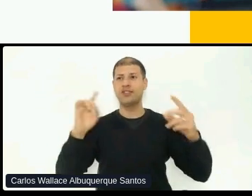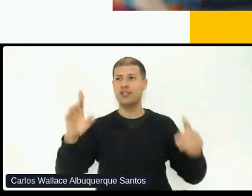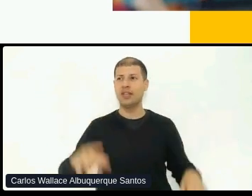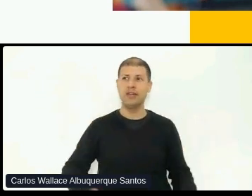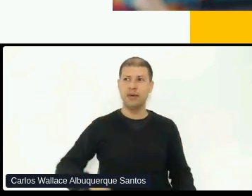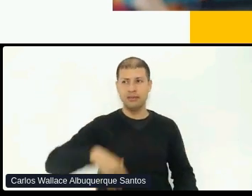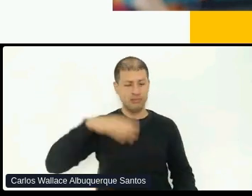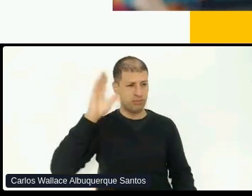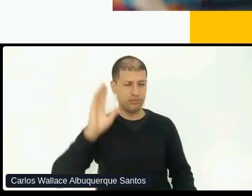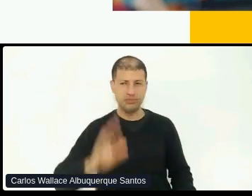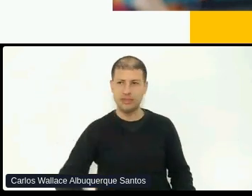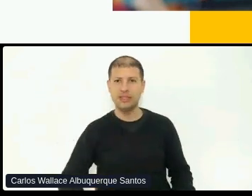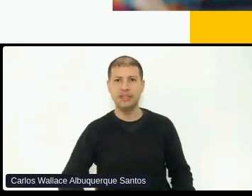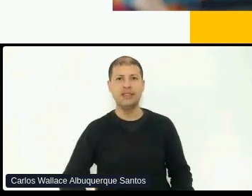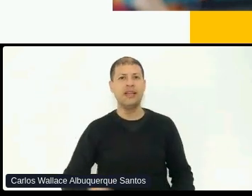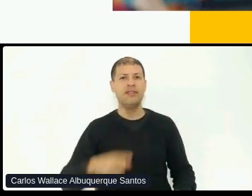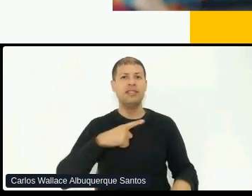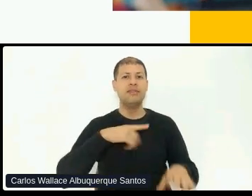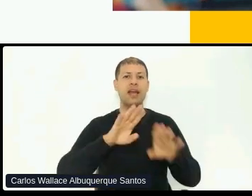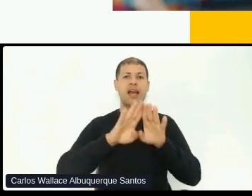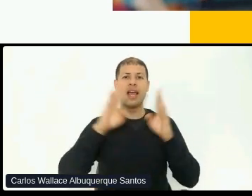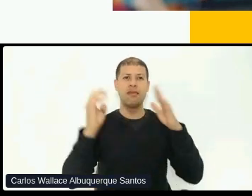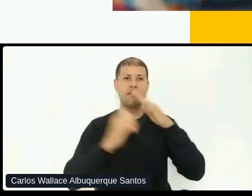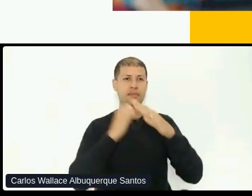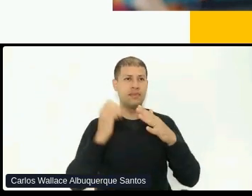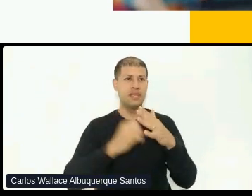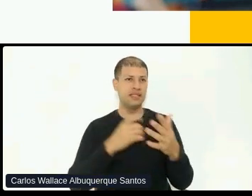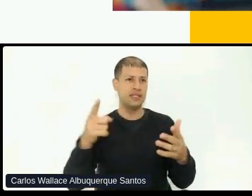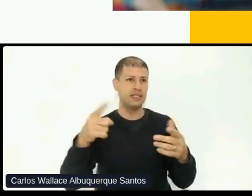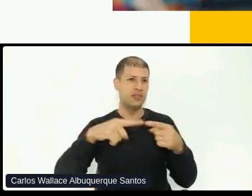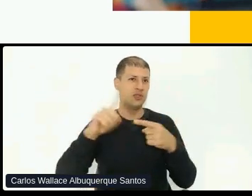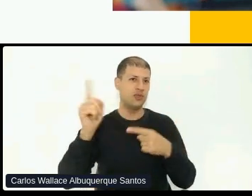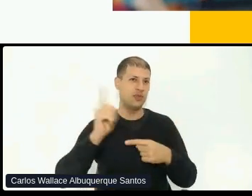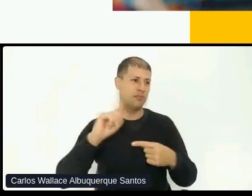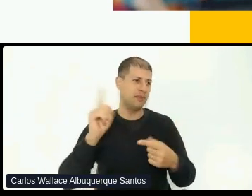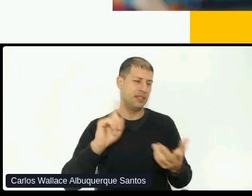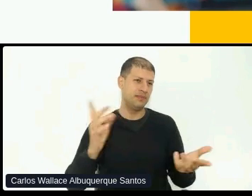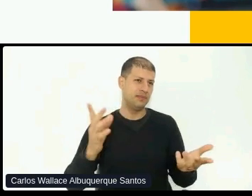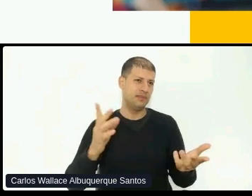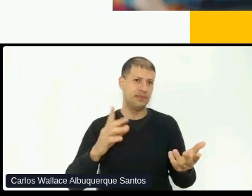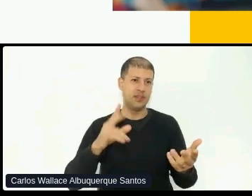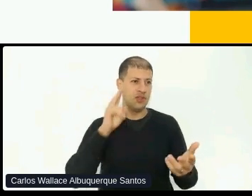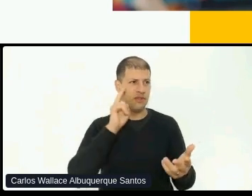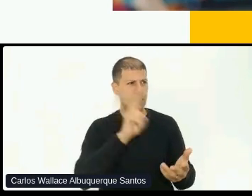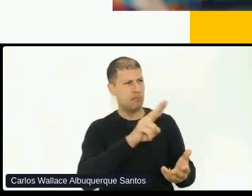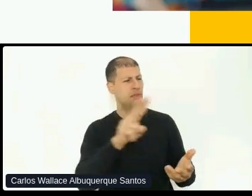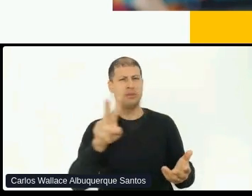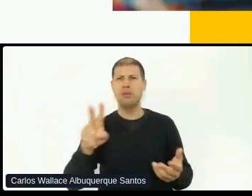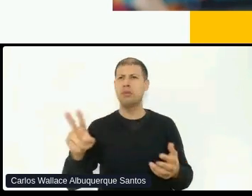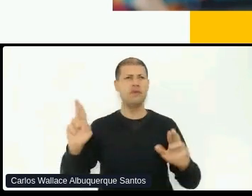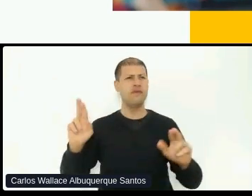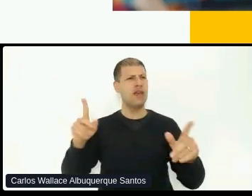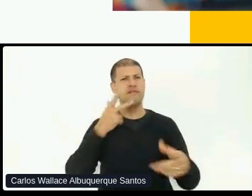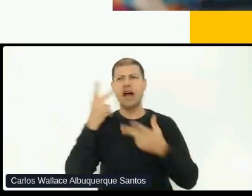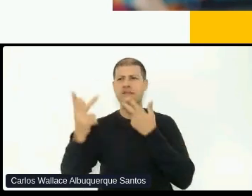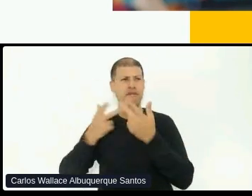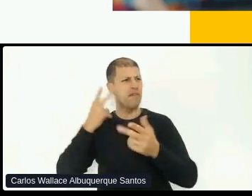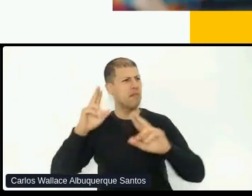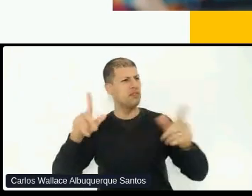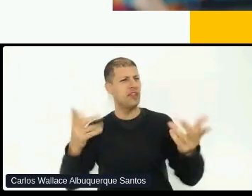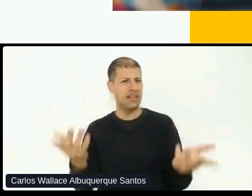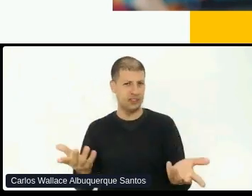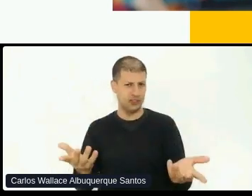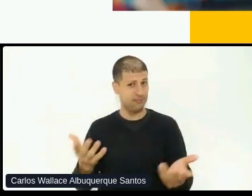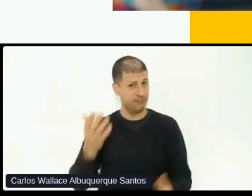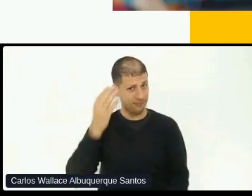né, quando você abre a empresa lá, você não enxerga isso acontecendo. Então tem que tomar esse cuidado. Tá